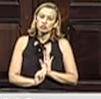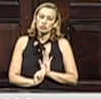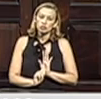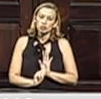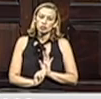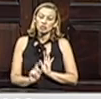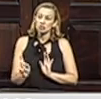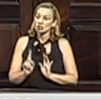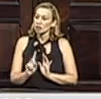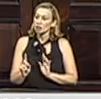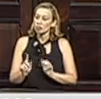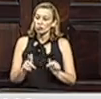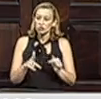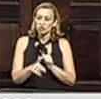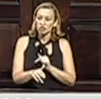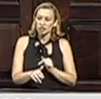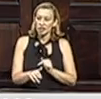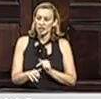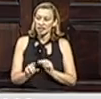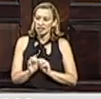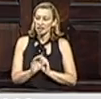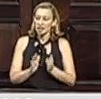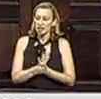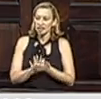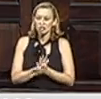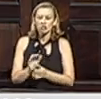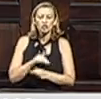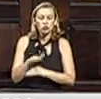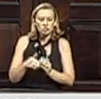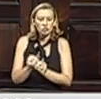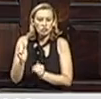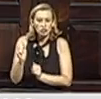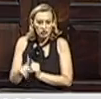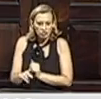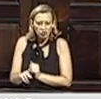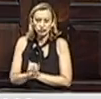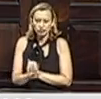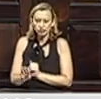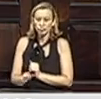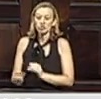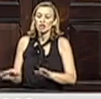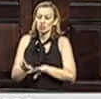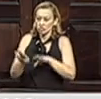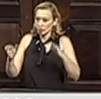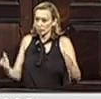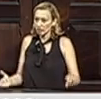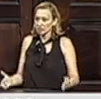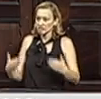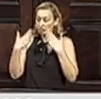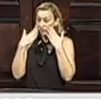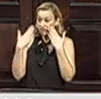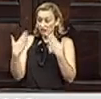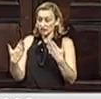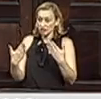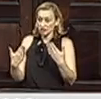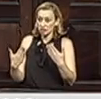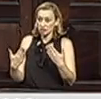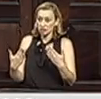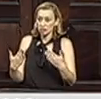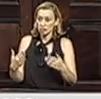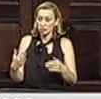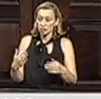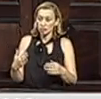dos já destacados. Os senhores que aprovam nesse estão aprovados. Há sobre a mesa requerimento de destaque a emenda 99,